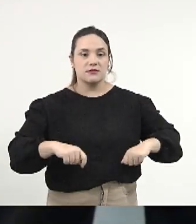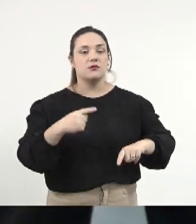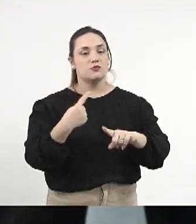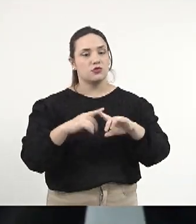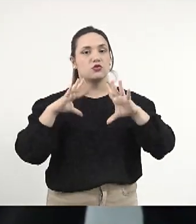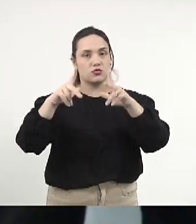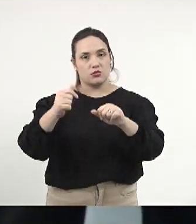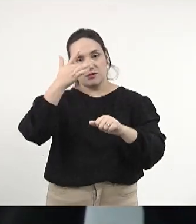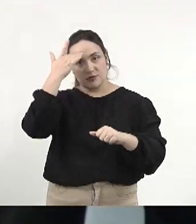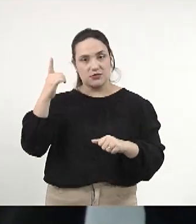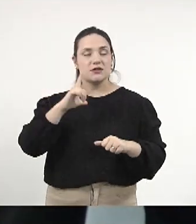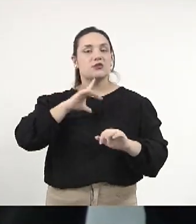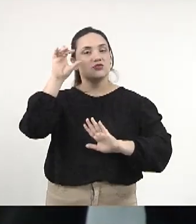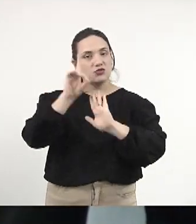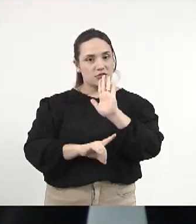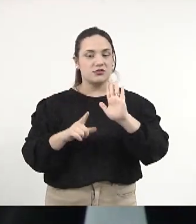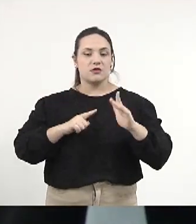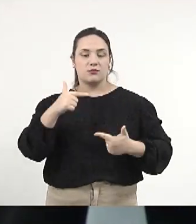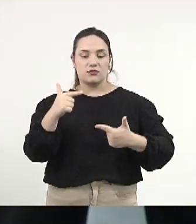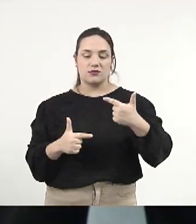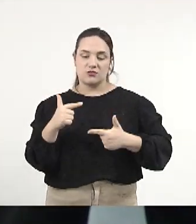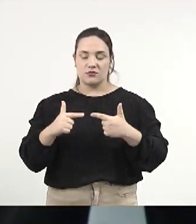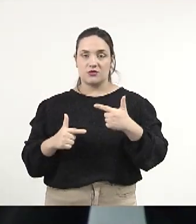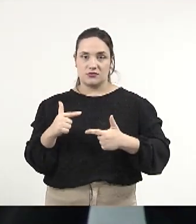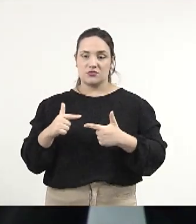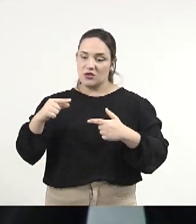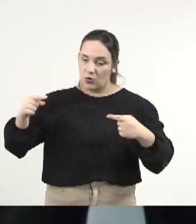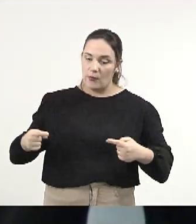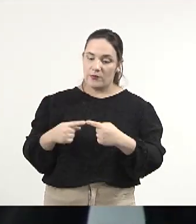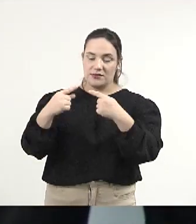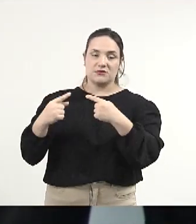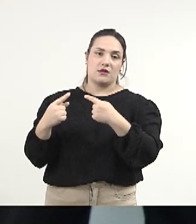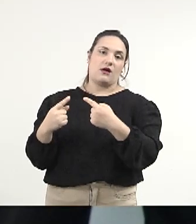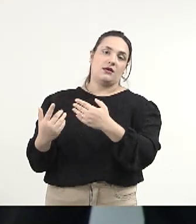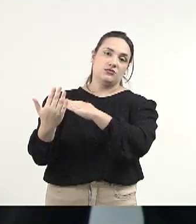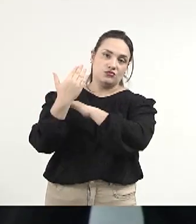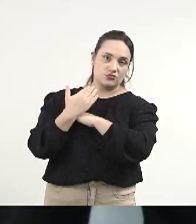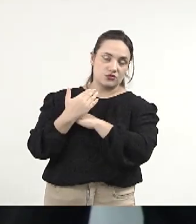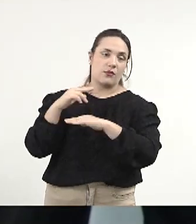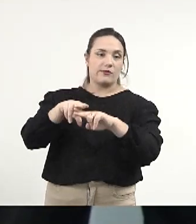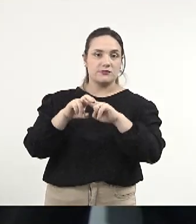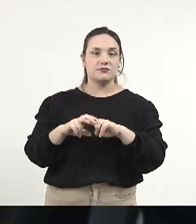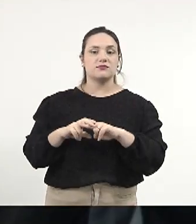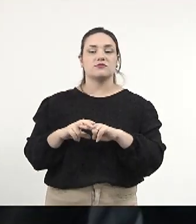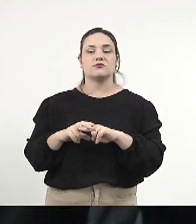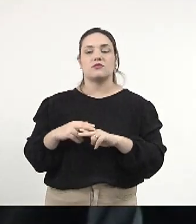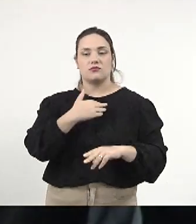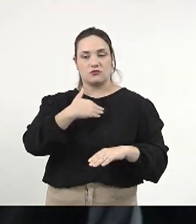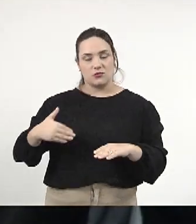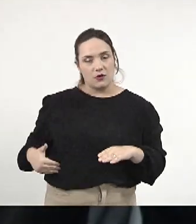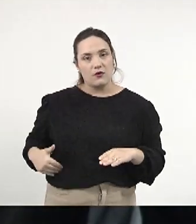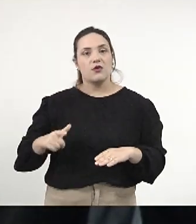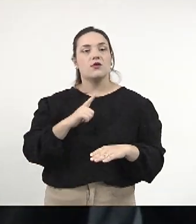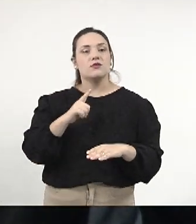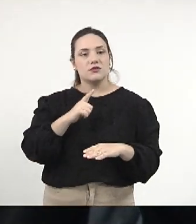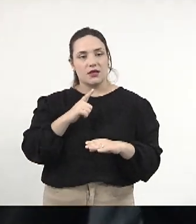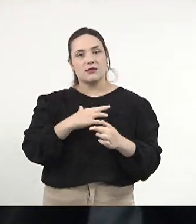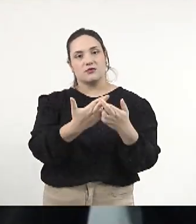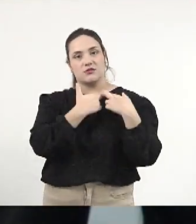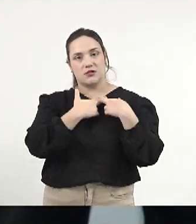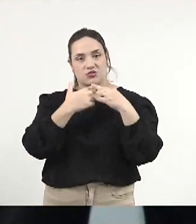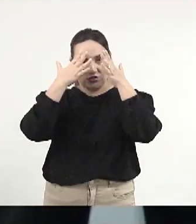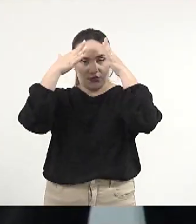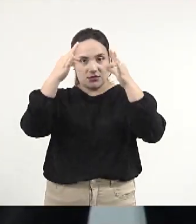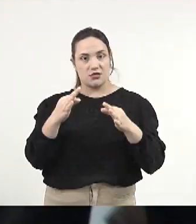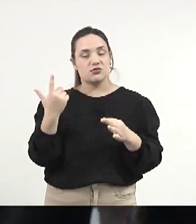têm o direito de ter uma política que atenda a elas. E o Estado é responsável por garantir dignidade e qualidade de vida